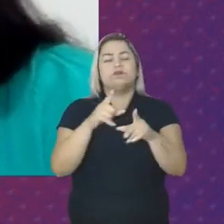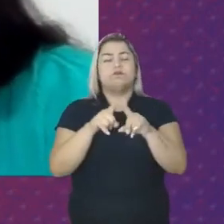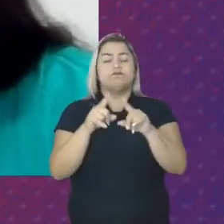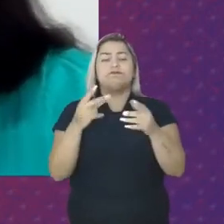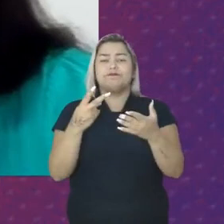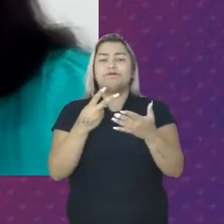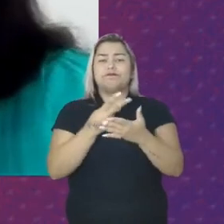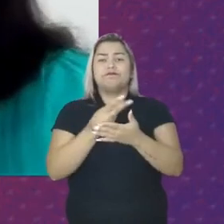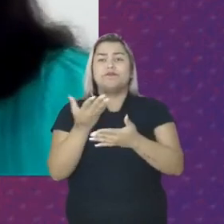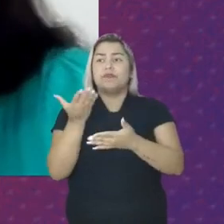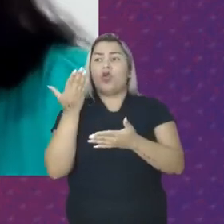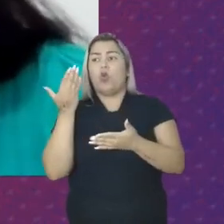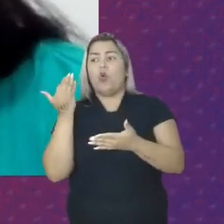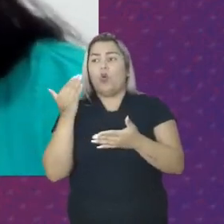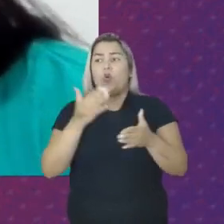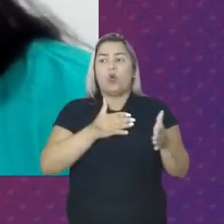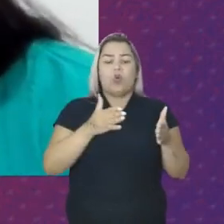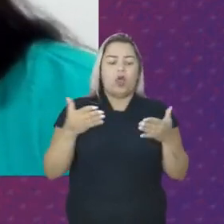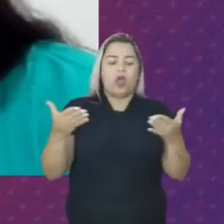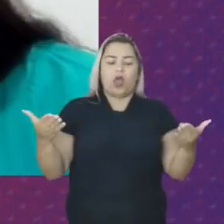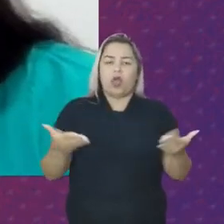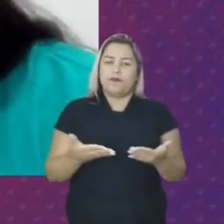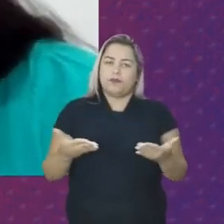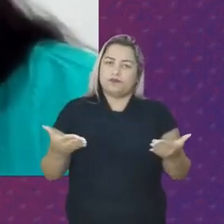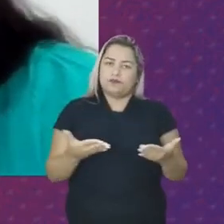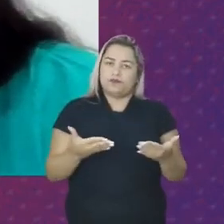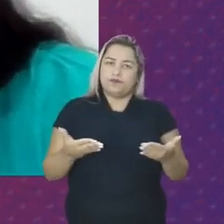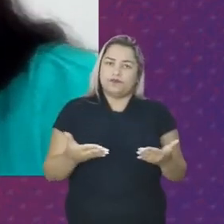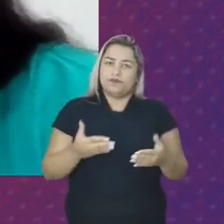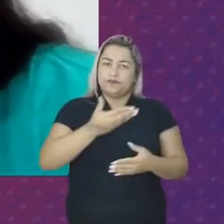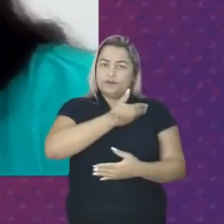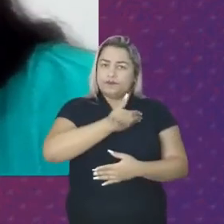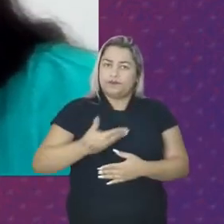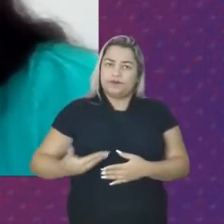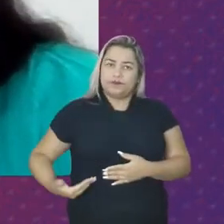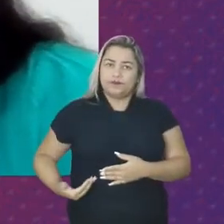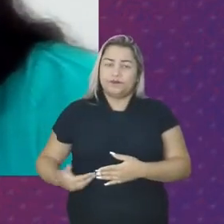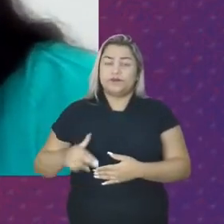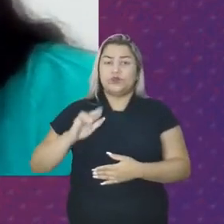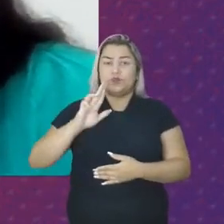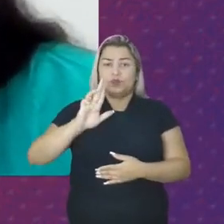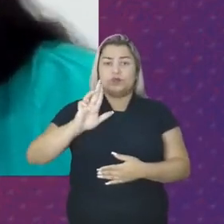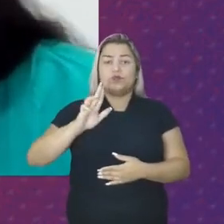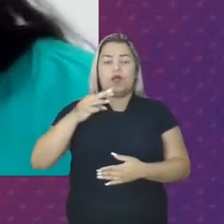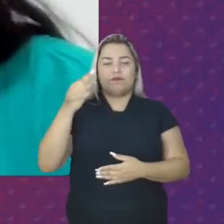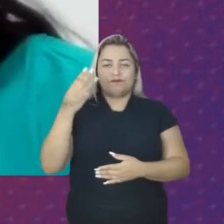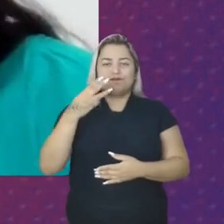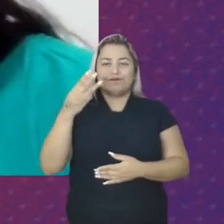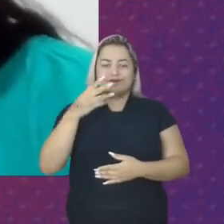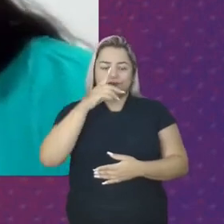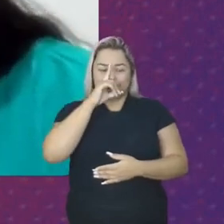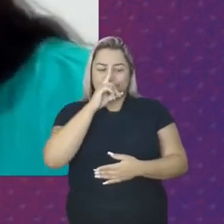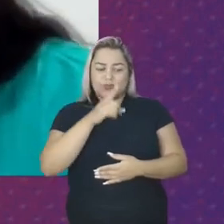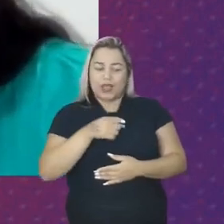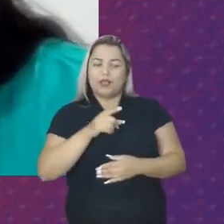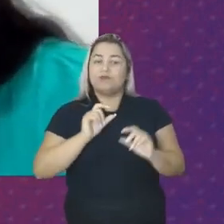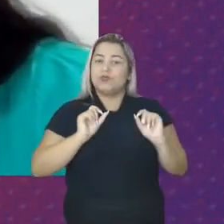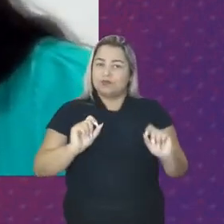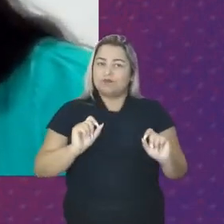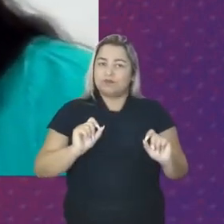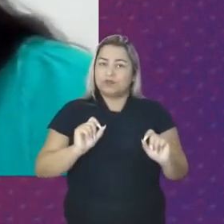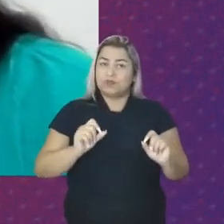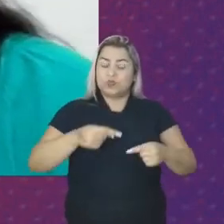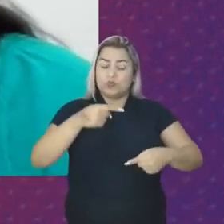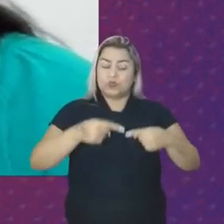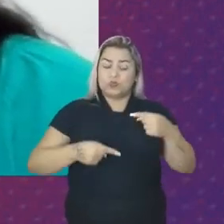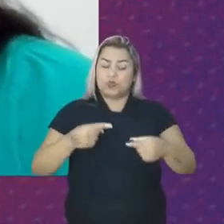passamos, e essa fase atual do governo Lula reeleito pela terceira vez, e o retorno dessa